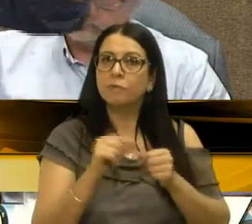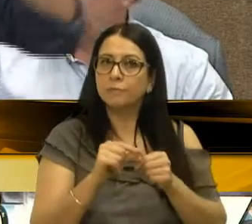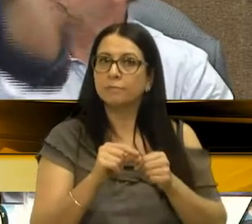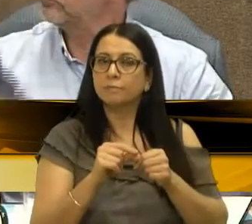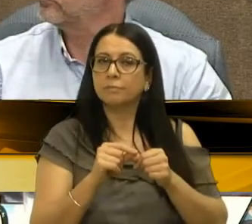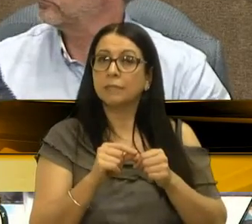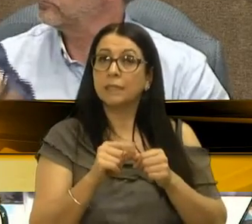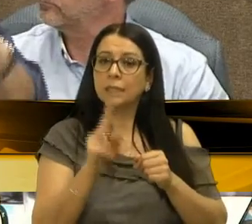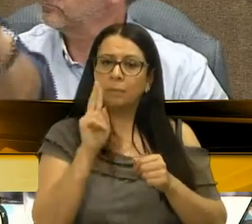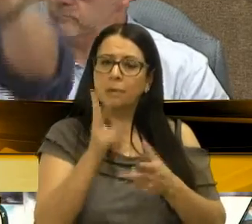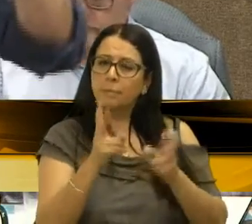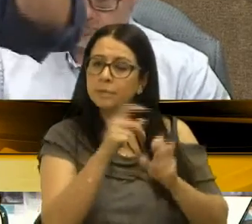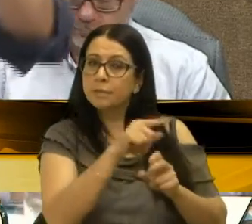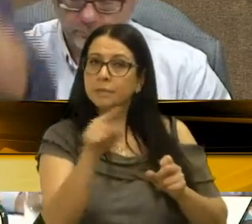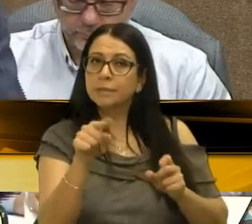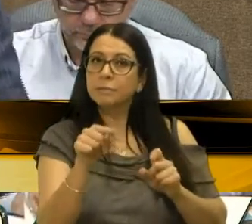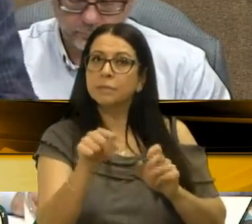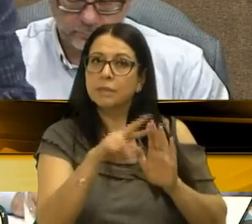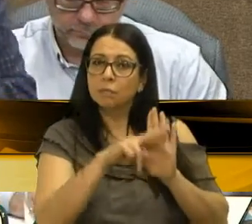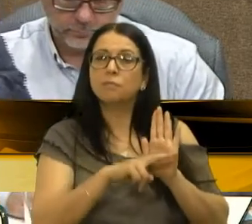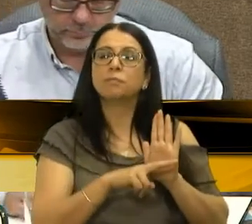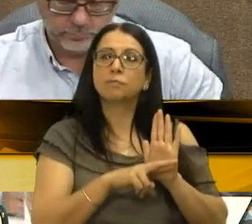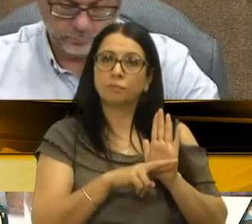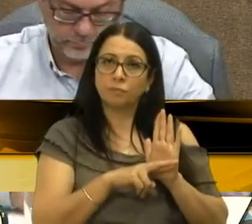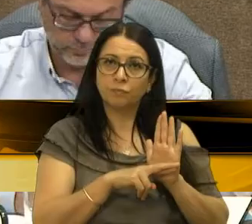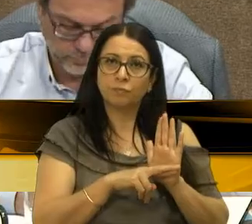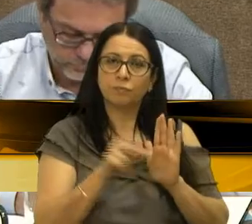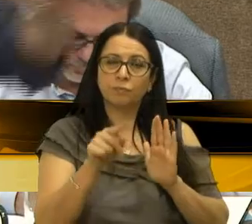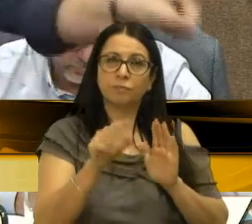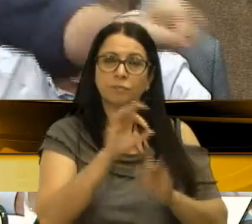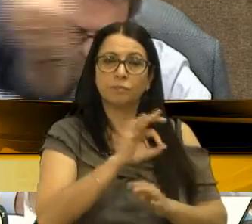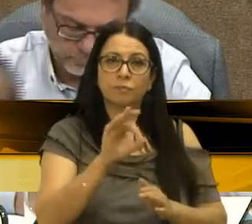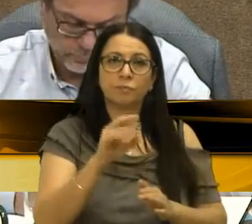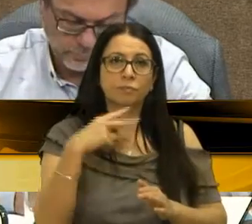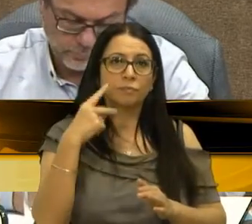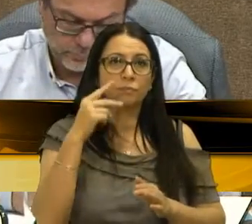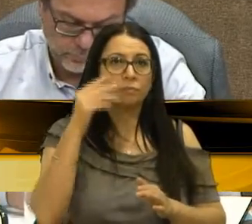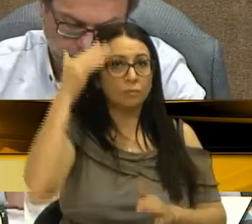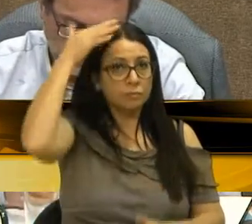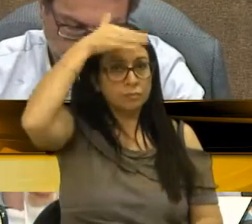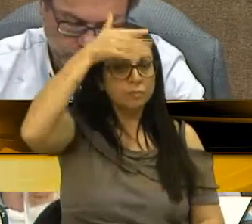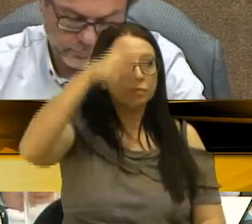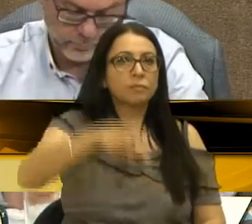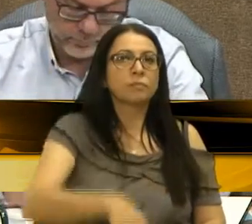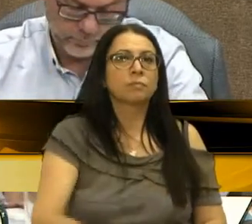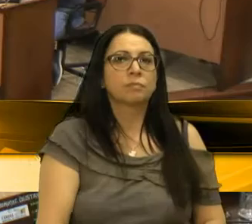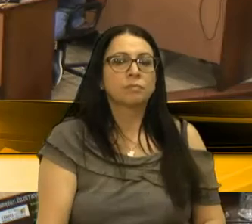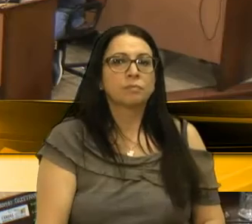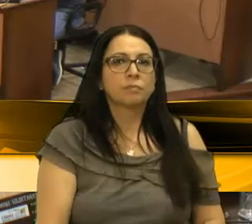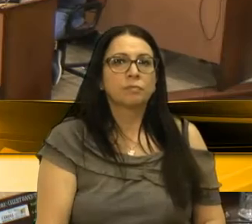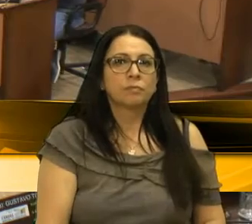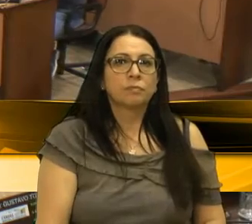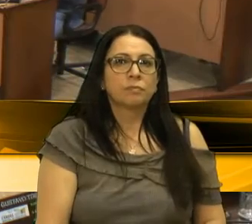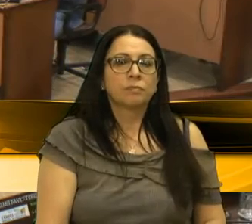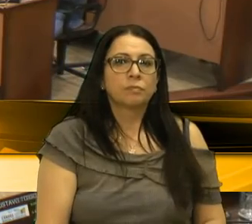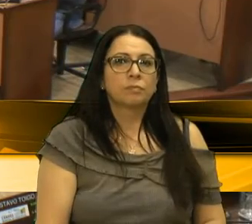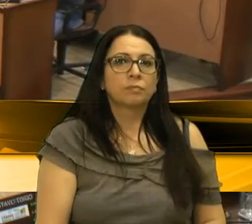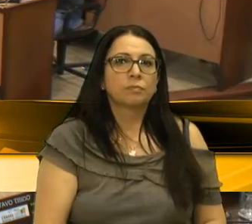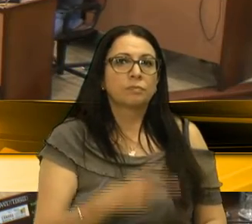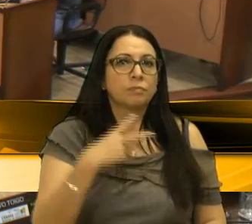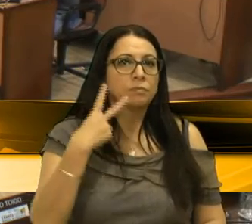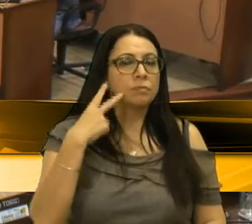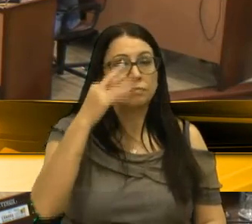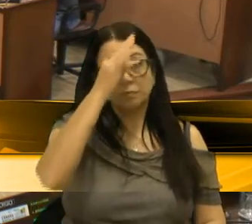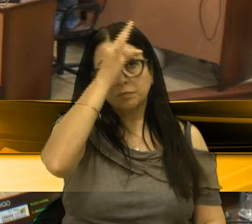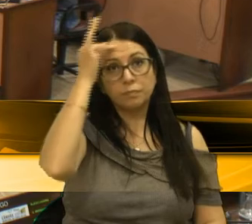se percebe, estão regulares estes percentuais. Vereador Tomé, a sua parte. O vereador